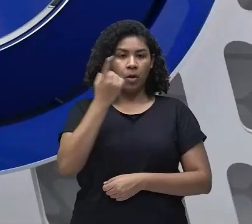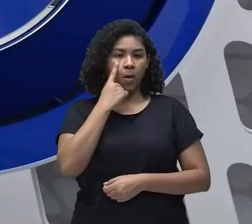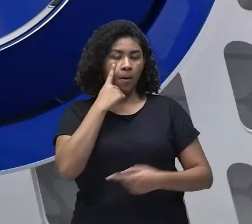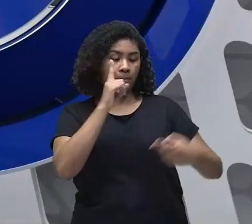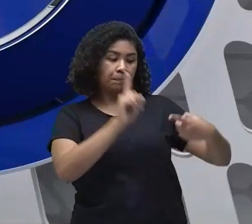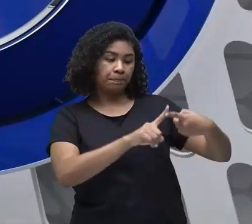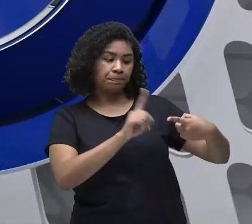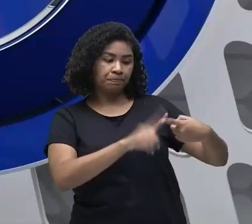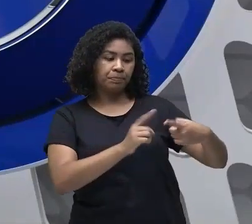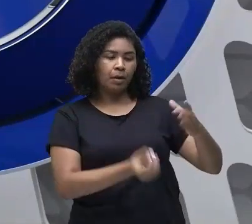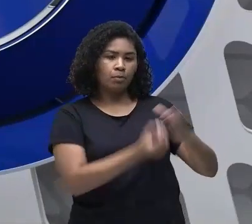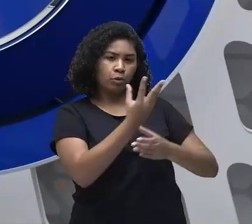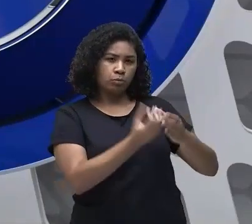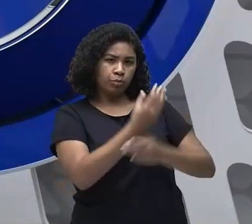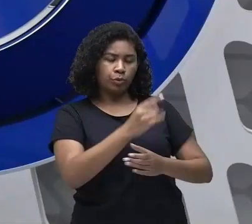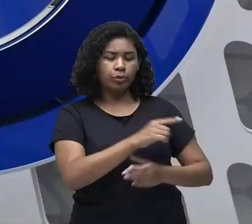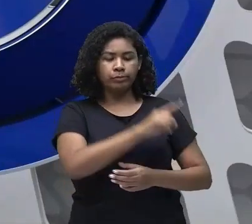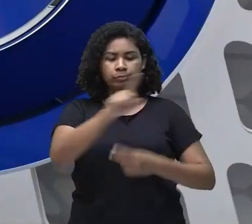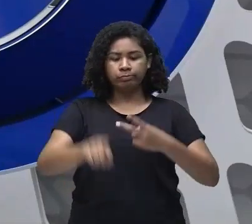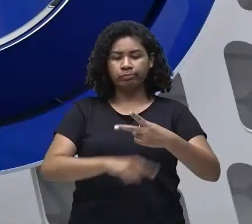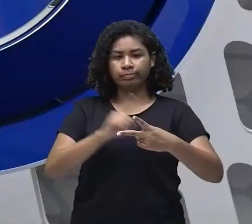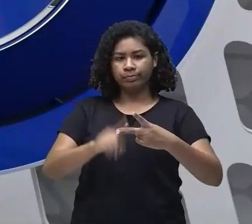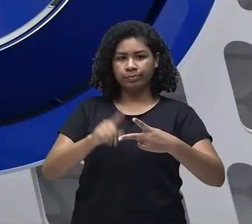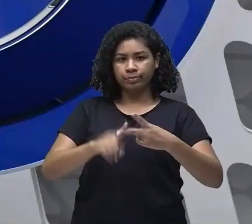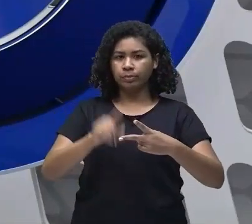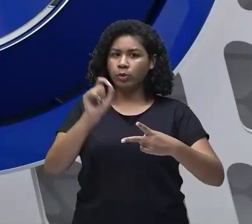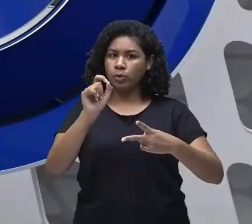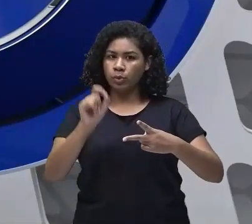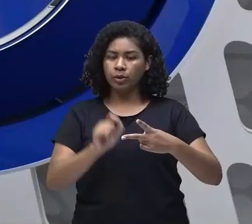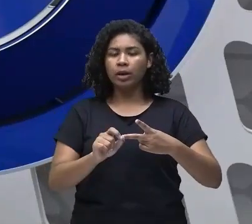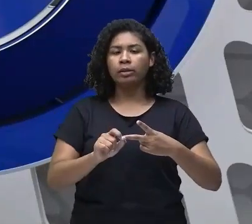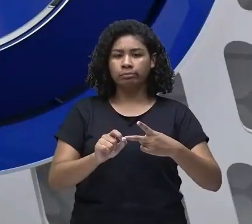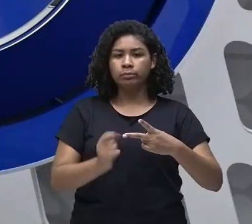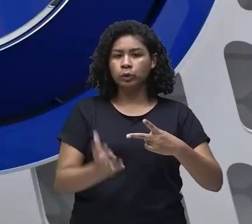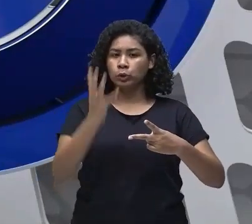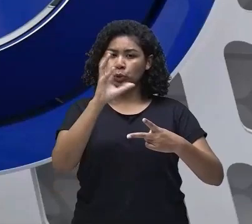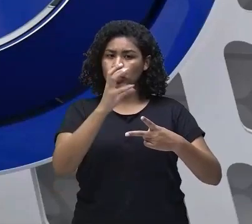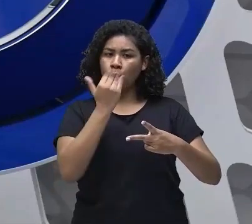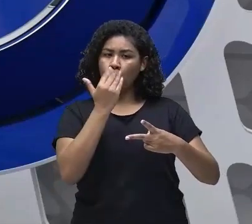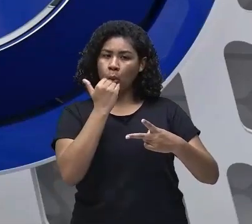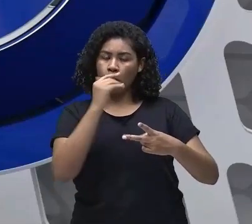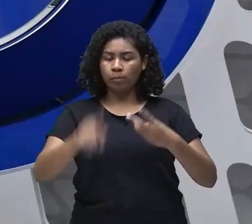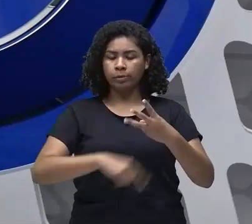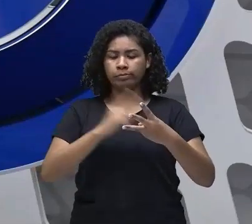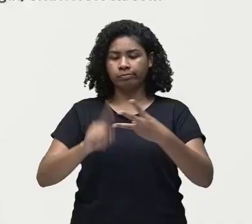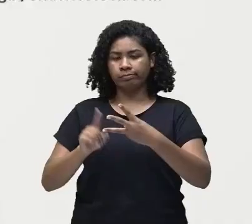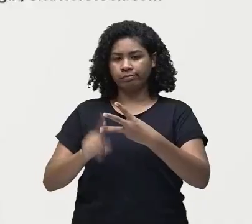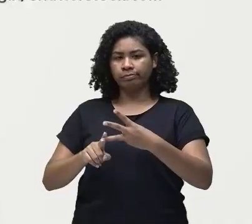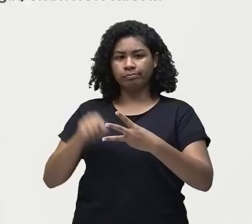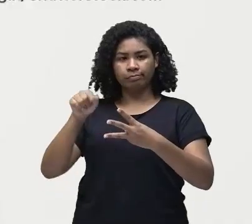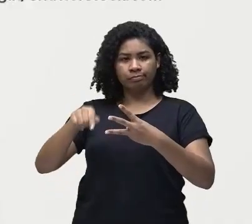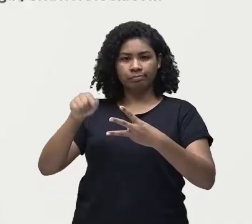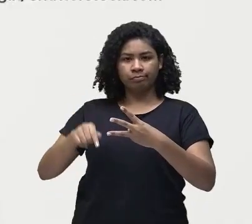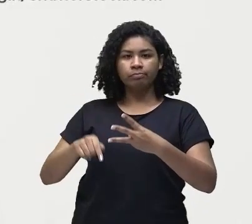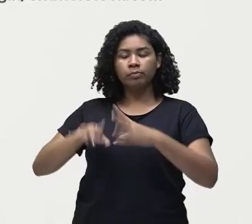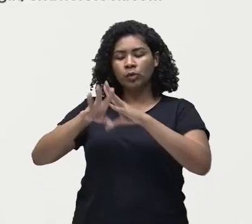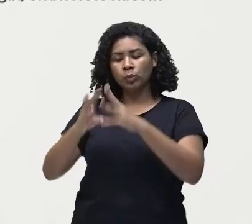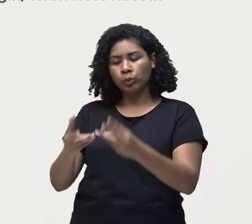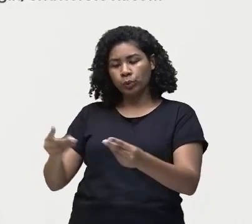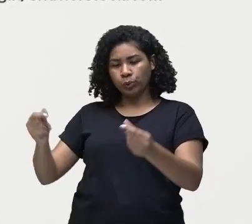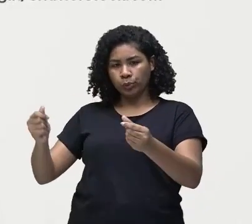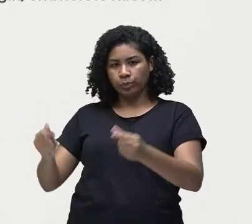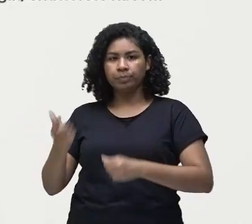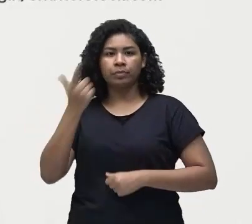produtores, consumidores e decompositores. Vamos estudar um pouquinho mais sobre os produtores. Acompanhe comigo